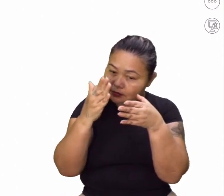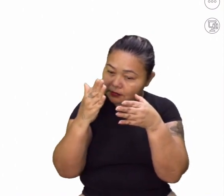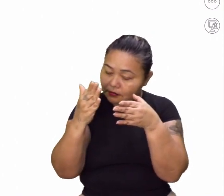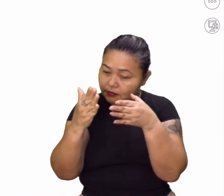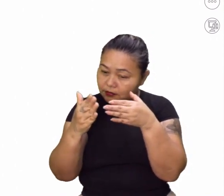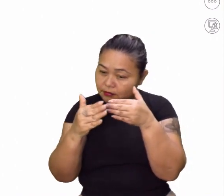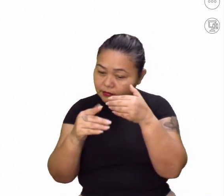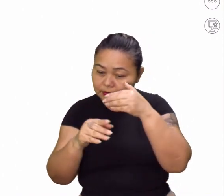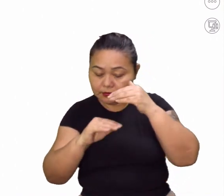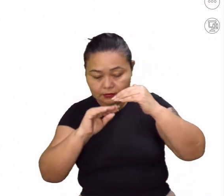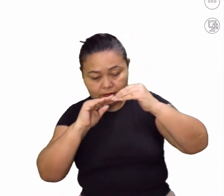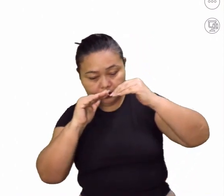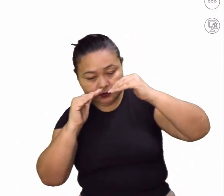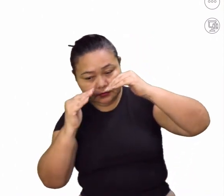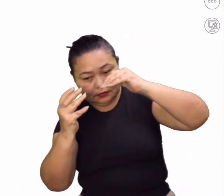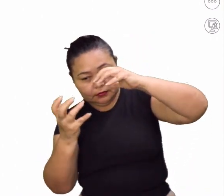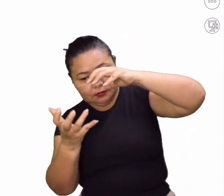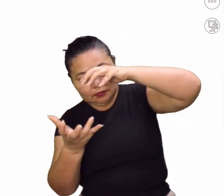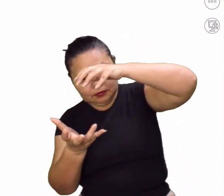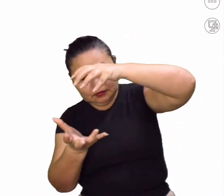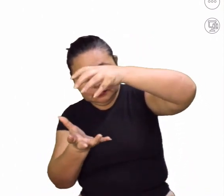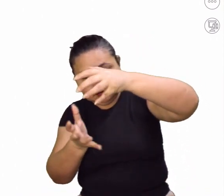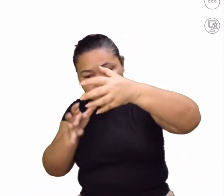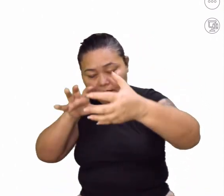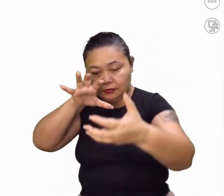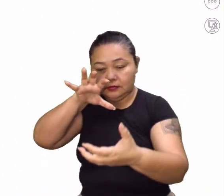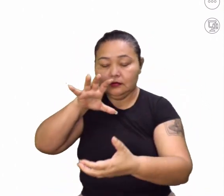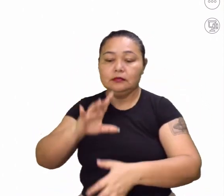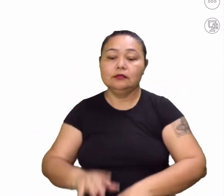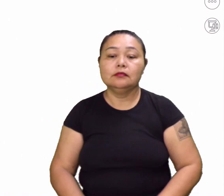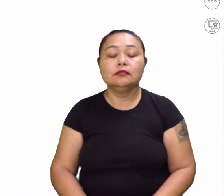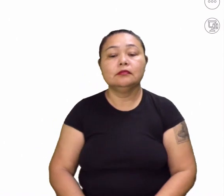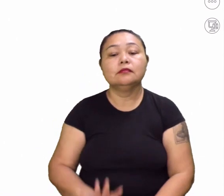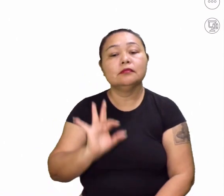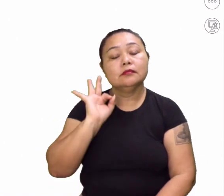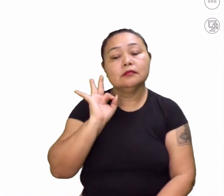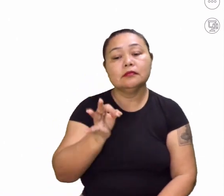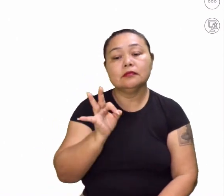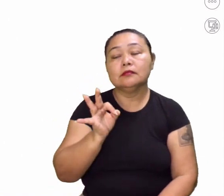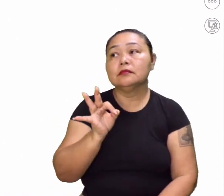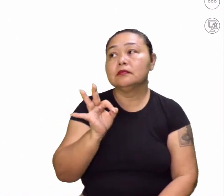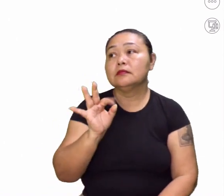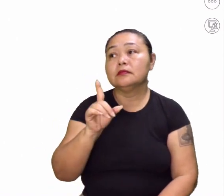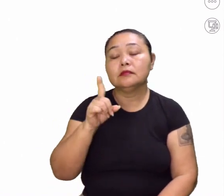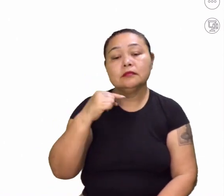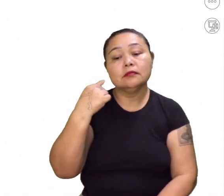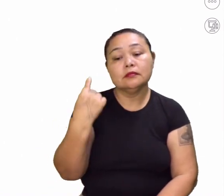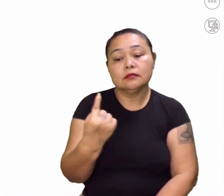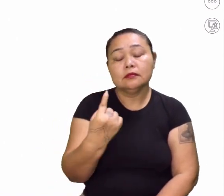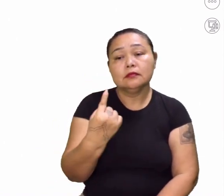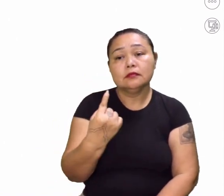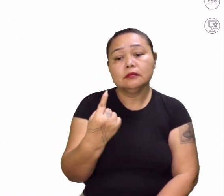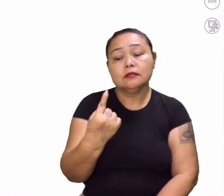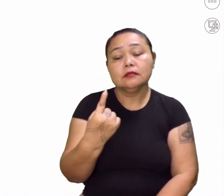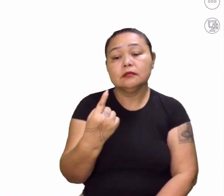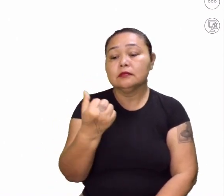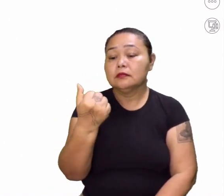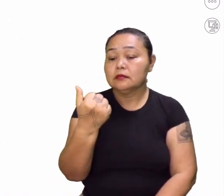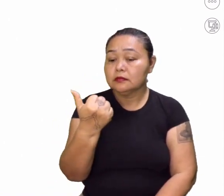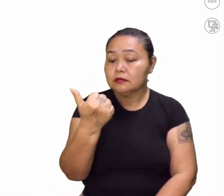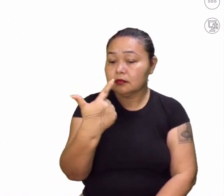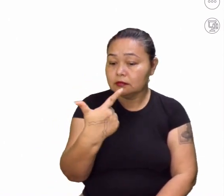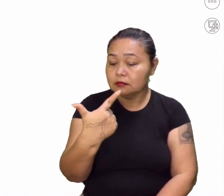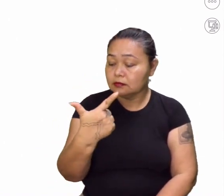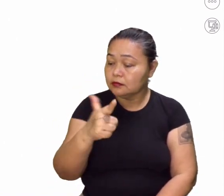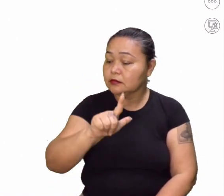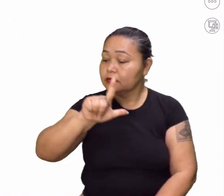dando essa circunferência do planeta. Muito bem. Beleza? Exatamente. E aí a gente tem 12 graus